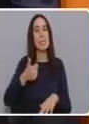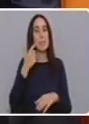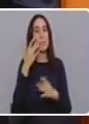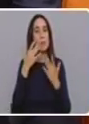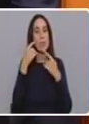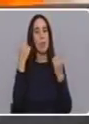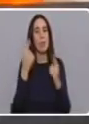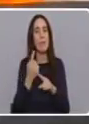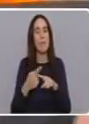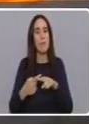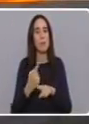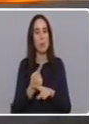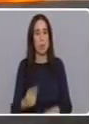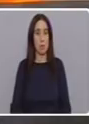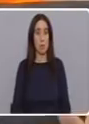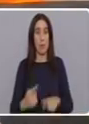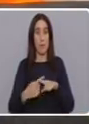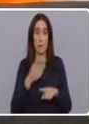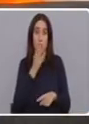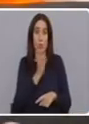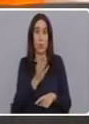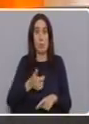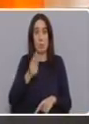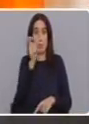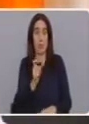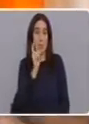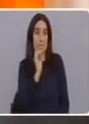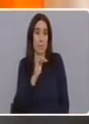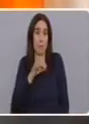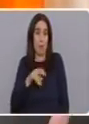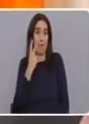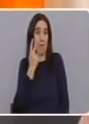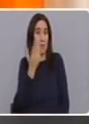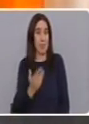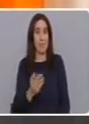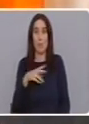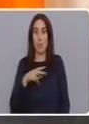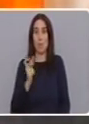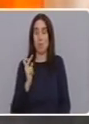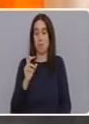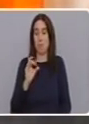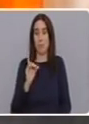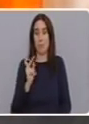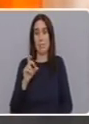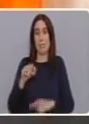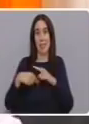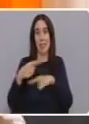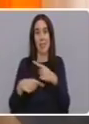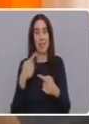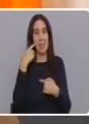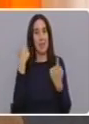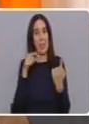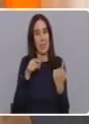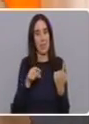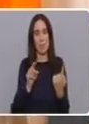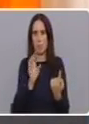Porque é que é imperdível, exatamente por tudo o que se tem dito, principalmente porque é a Simone. É a vida da Simone, é a vida de Portugal dos últimos 60 anos, que são retratados ali